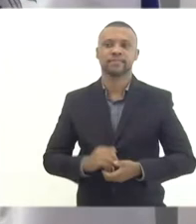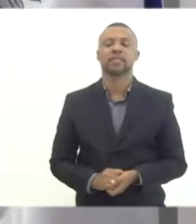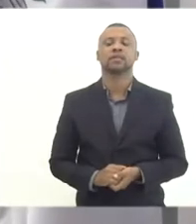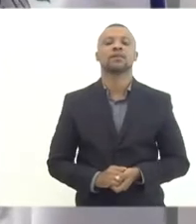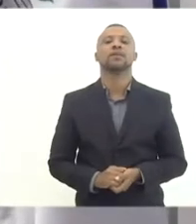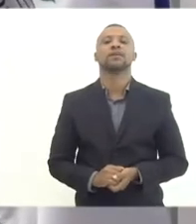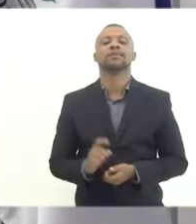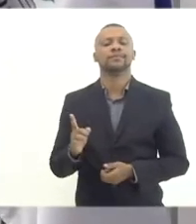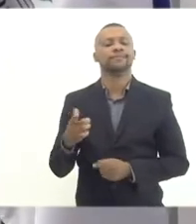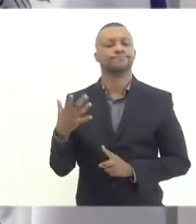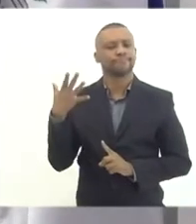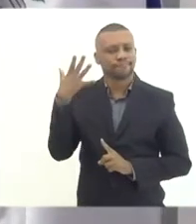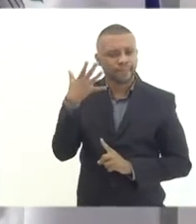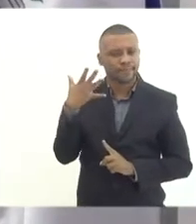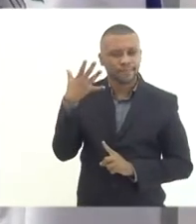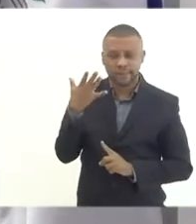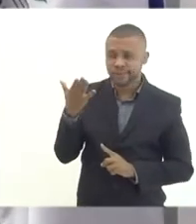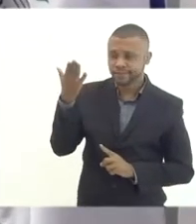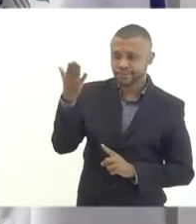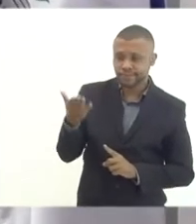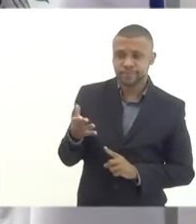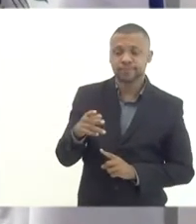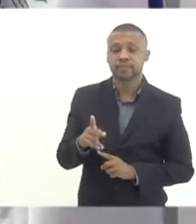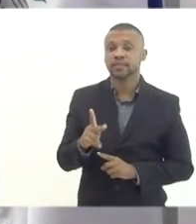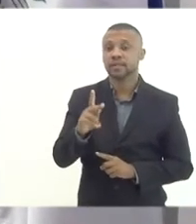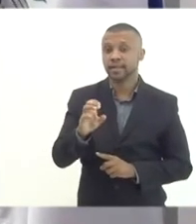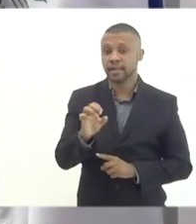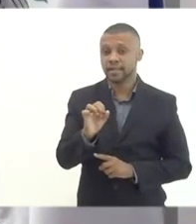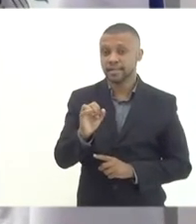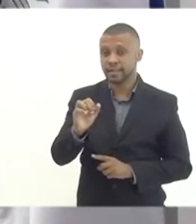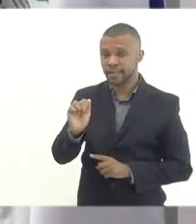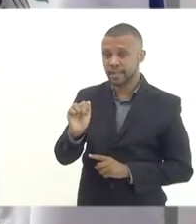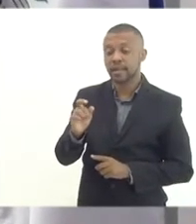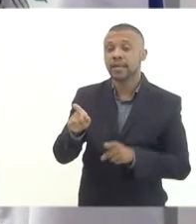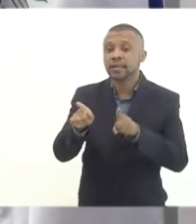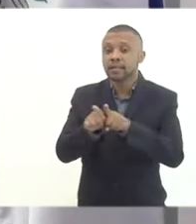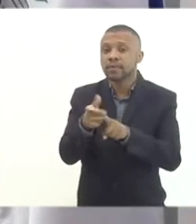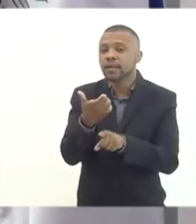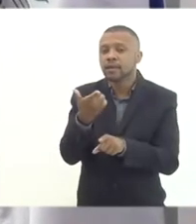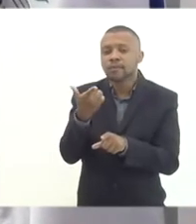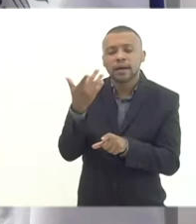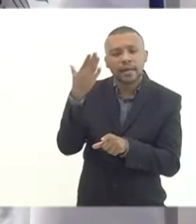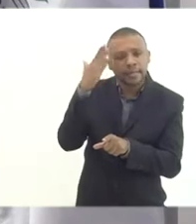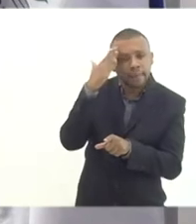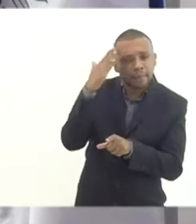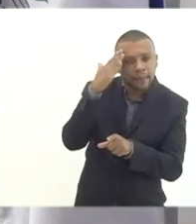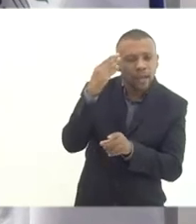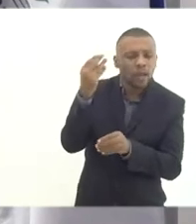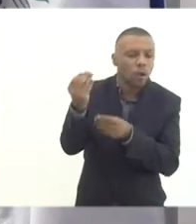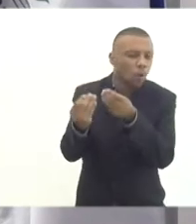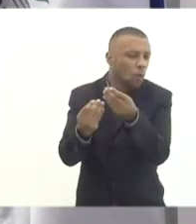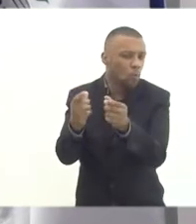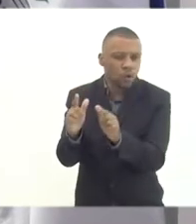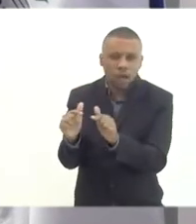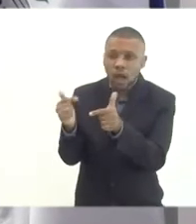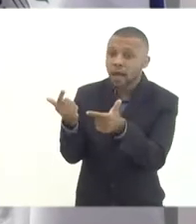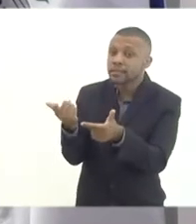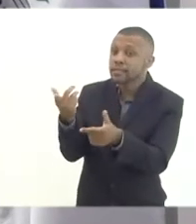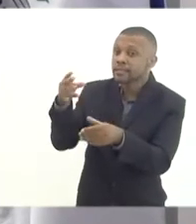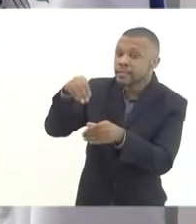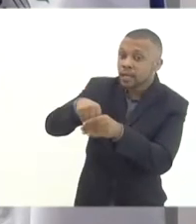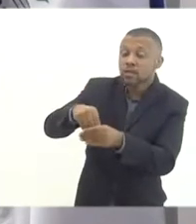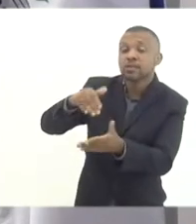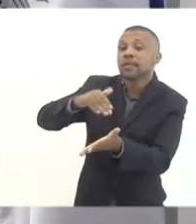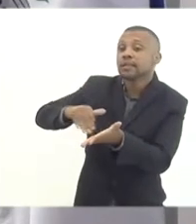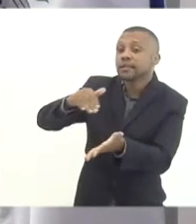a falta da senhora Késsia e nos colocar por dentro do que a secretaria aqui no município tem